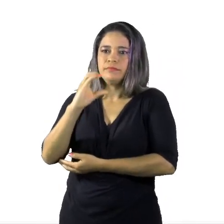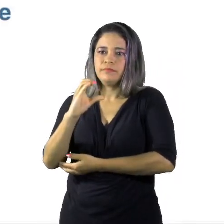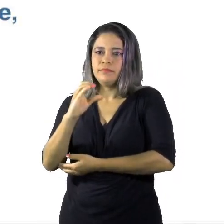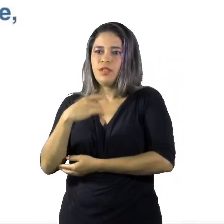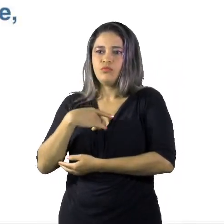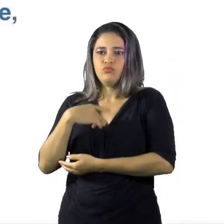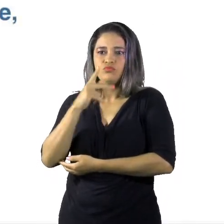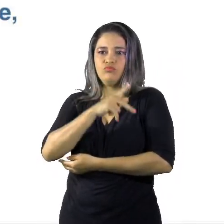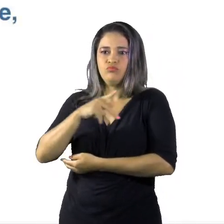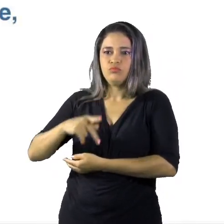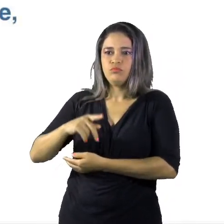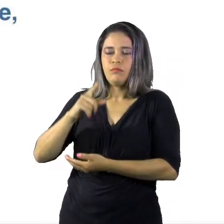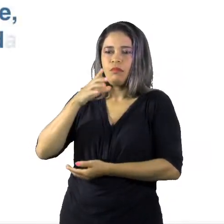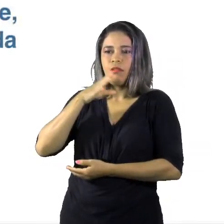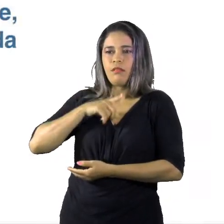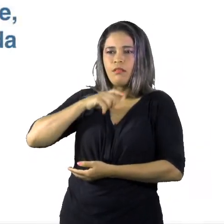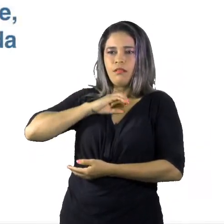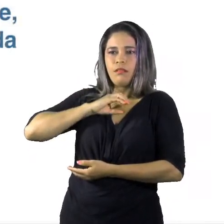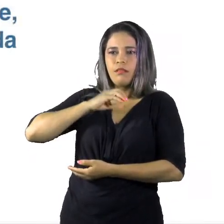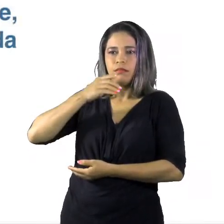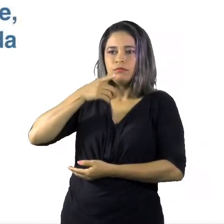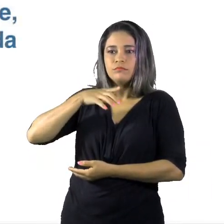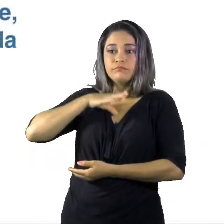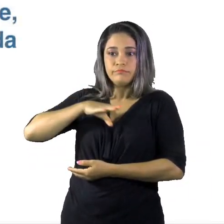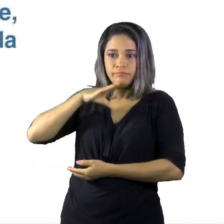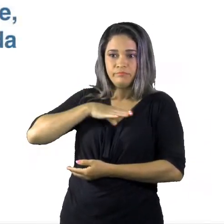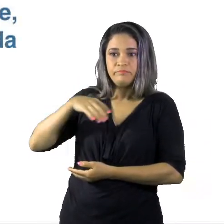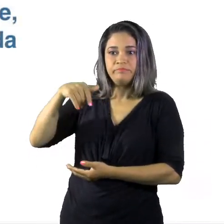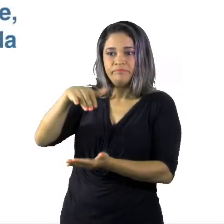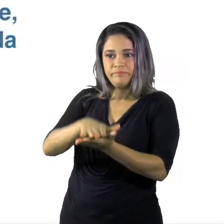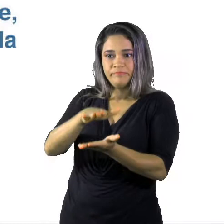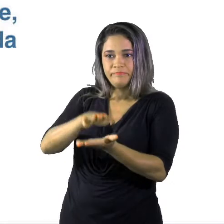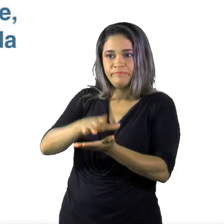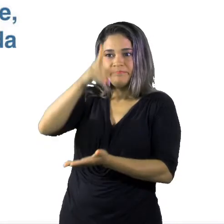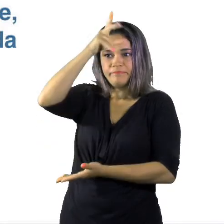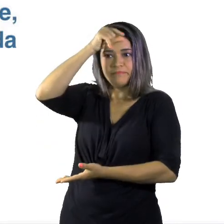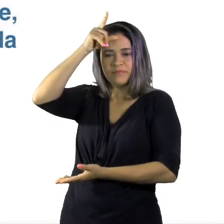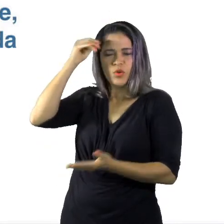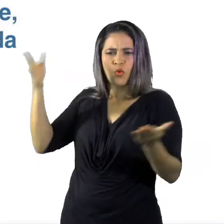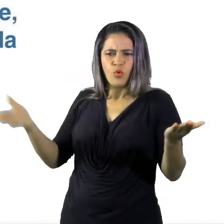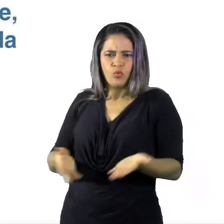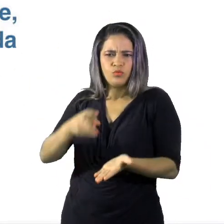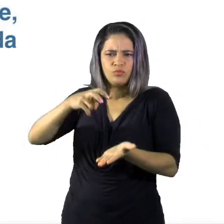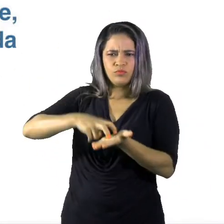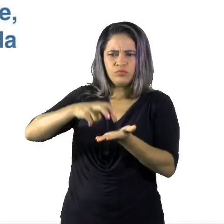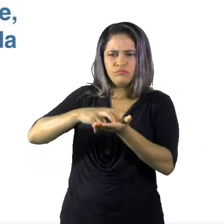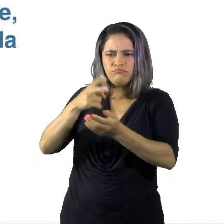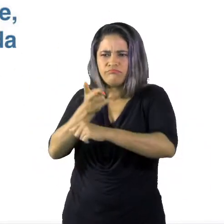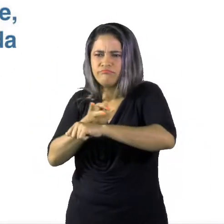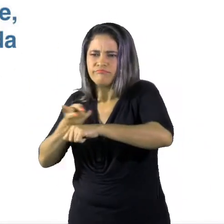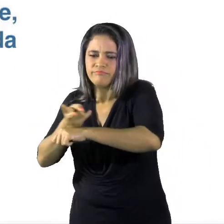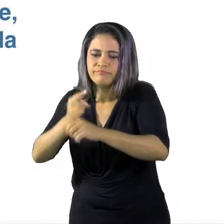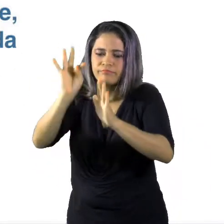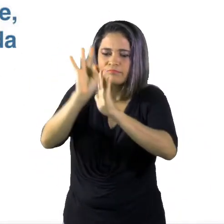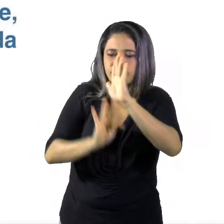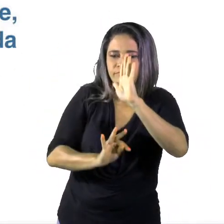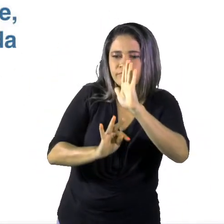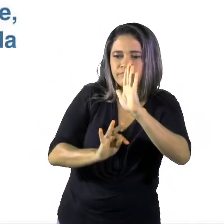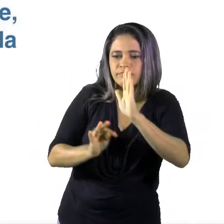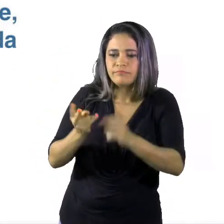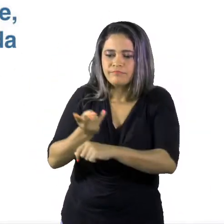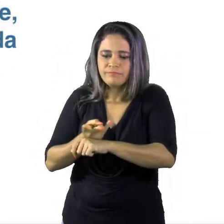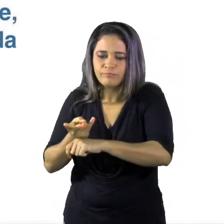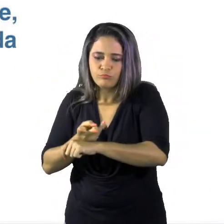língua portuguesa da Rede Municipal de Palmas. Hoje pela manhã, em busca de um texto para trabalhar com os estudantes